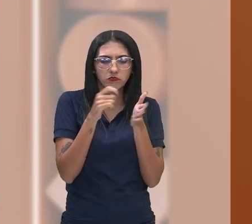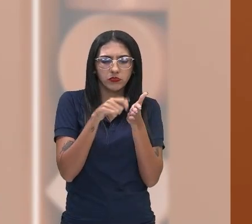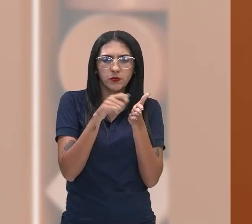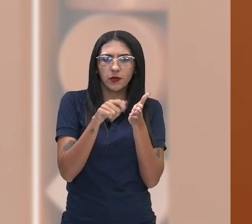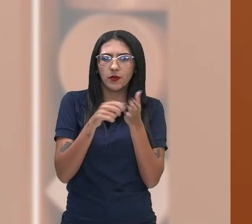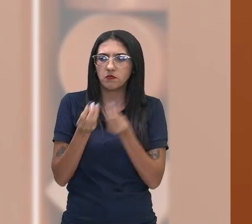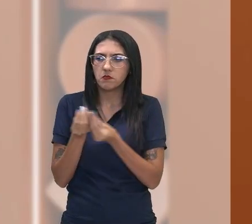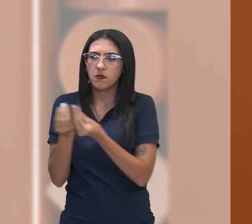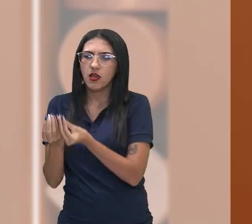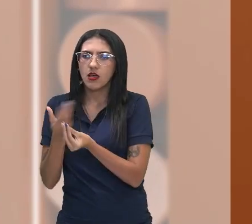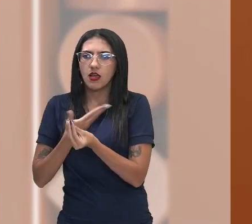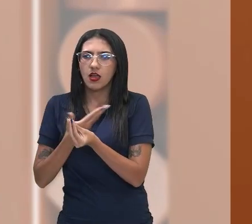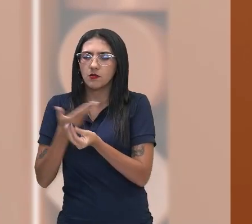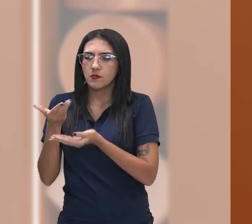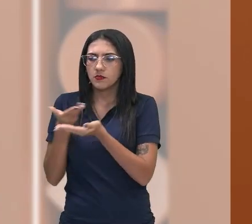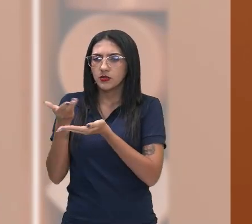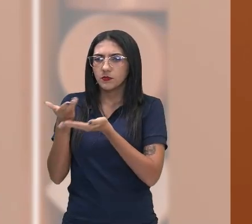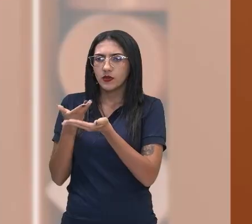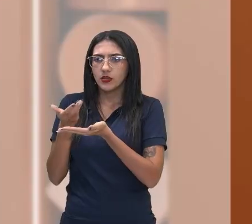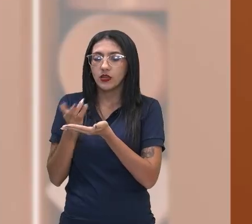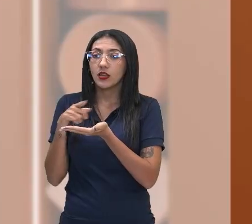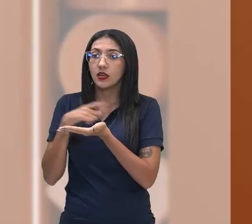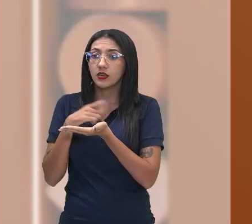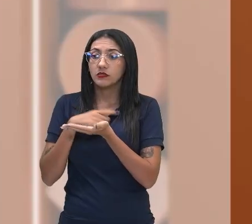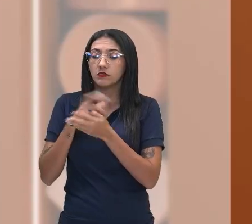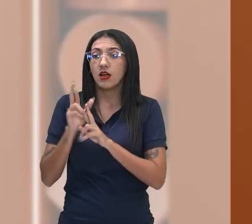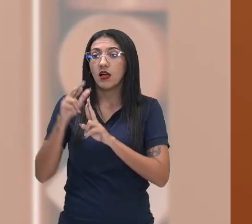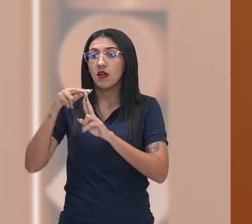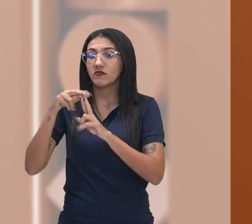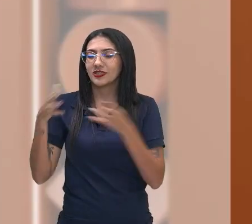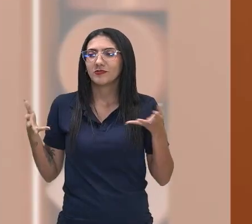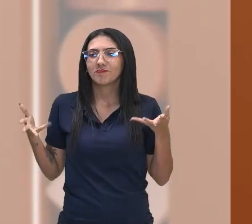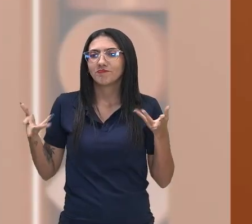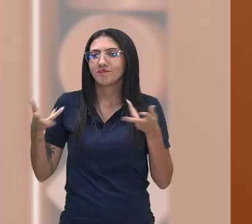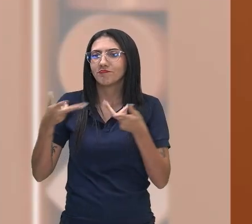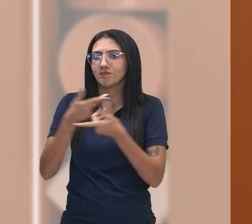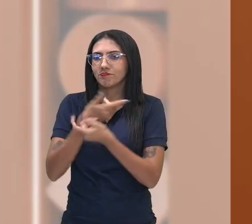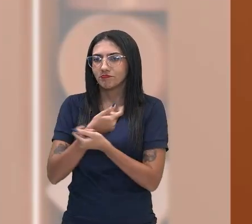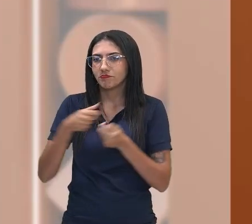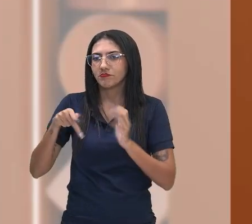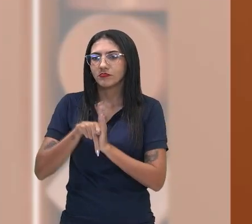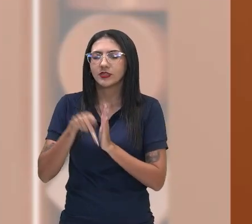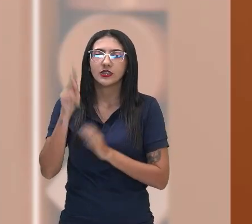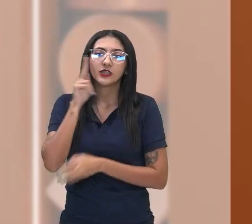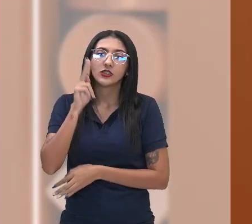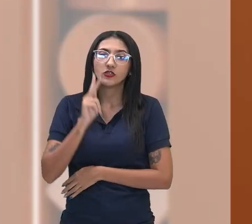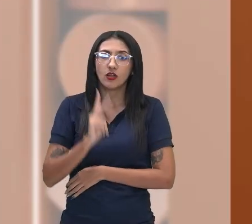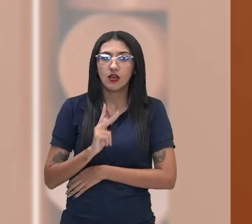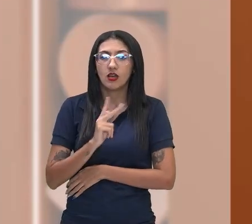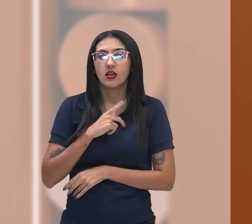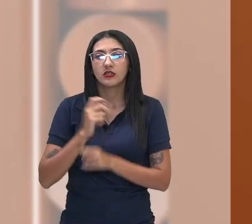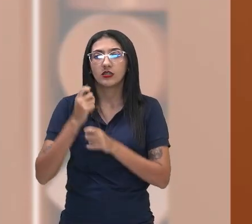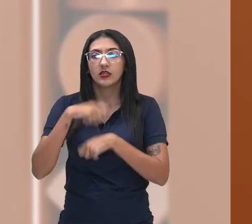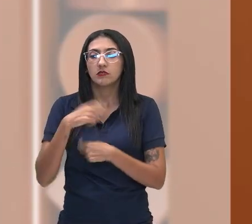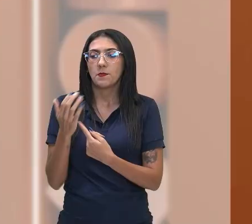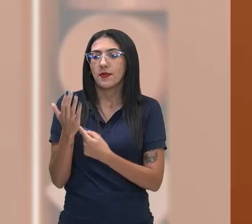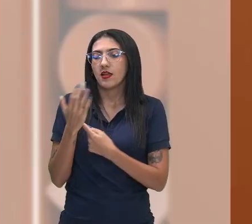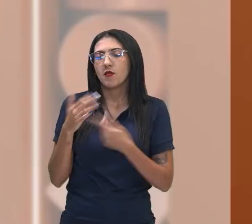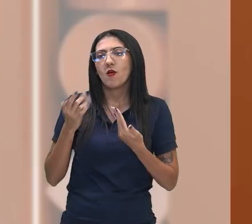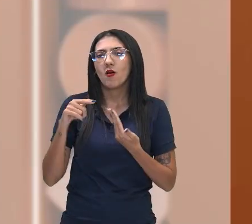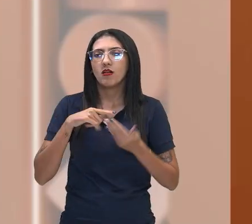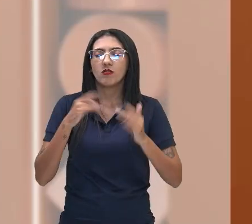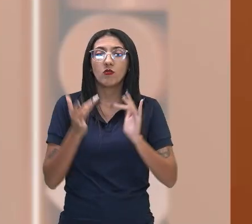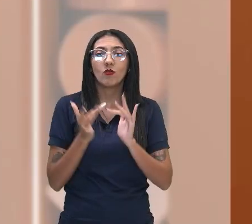amigos é uma fonte riquíssima histórica para, né, demonstrar o contexto